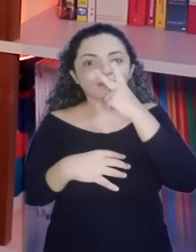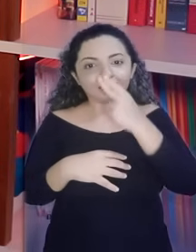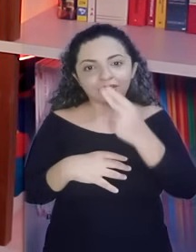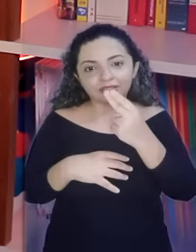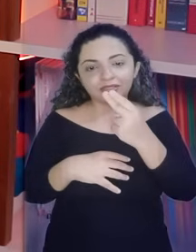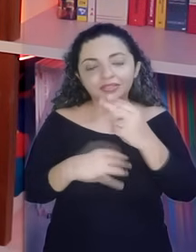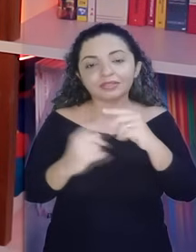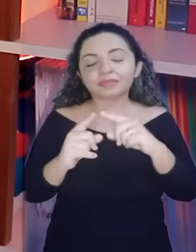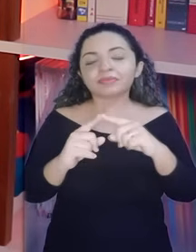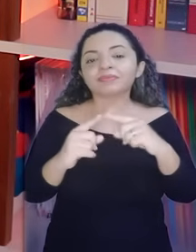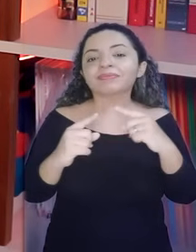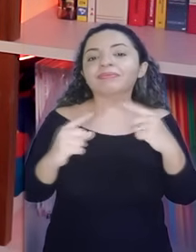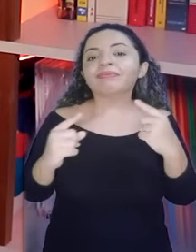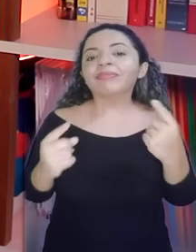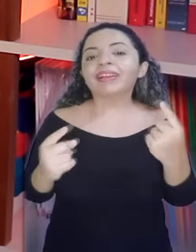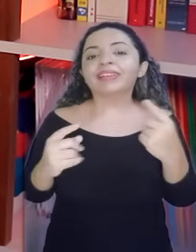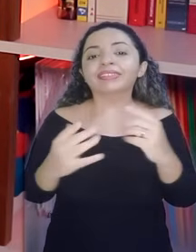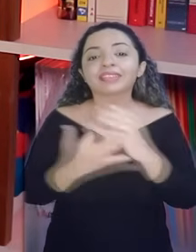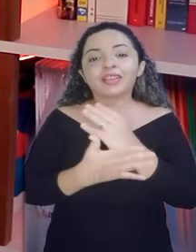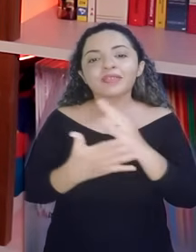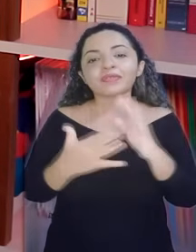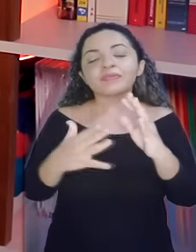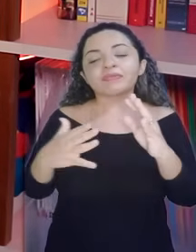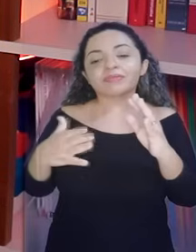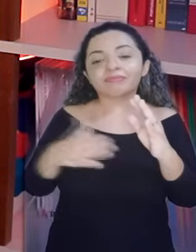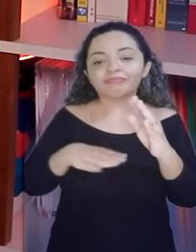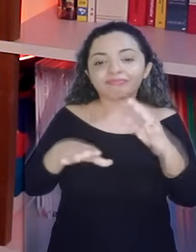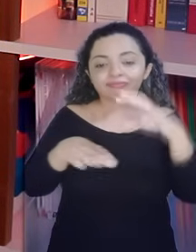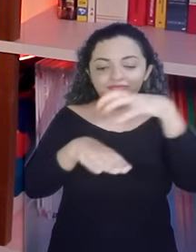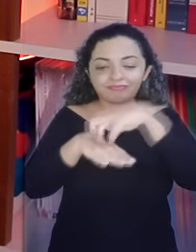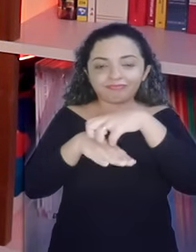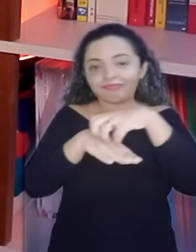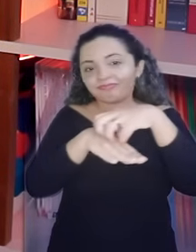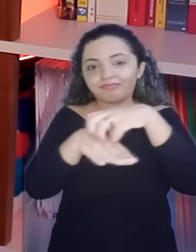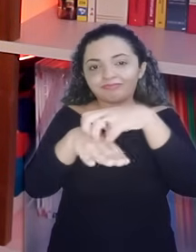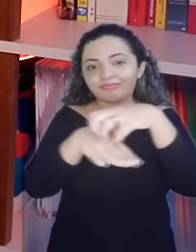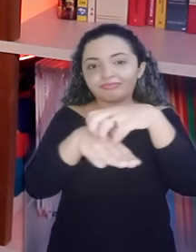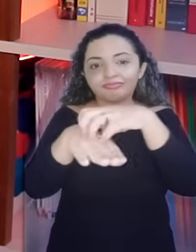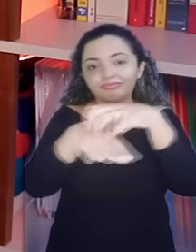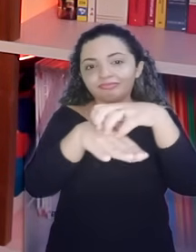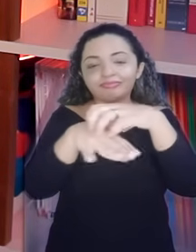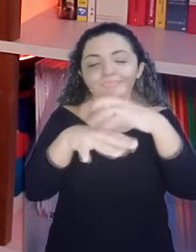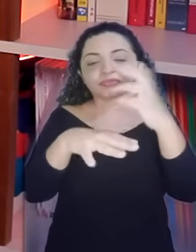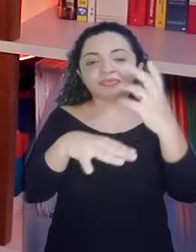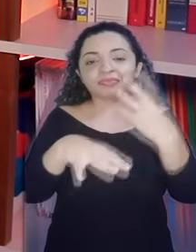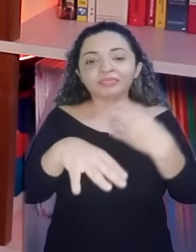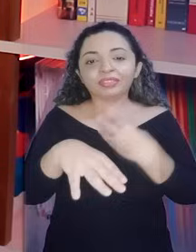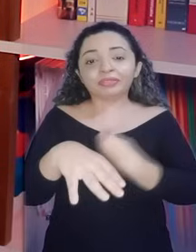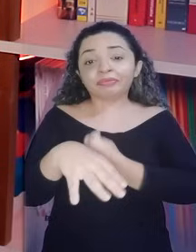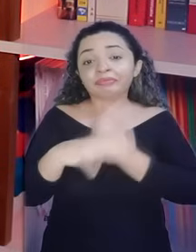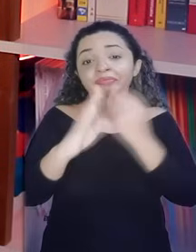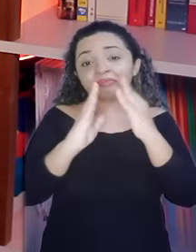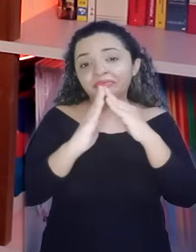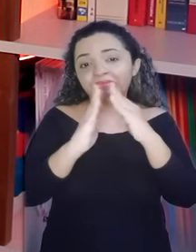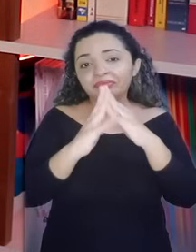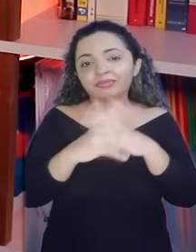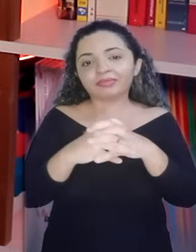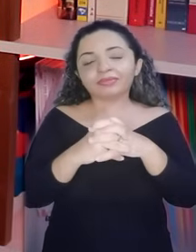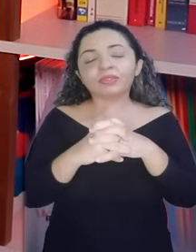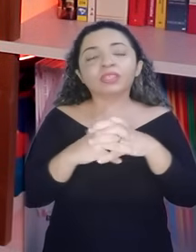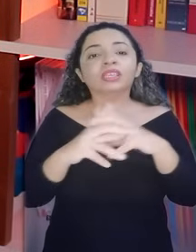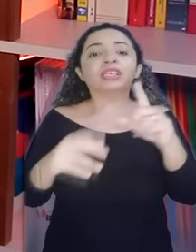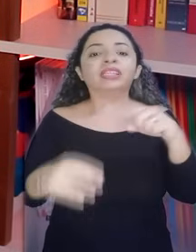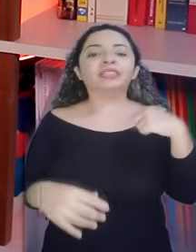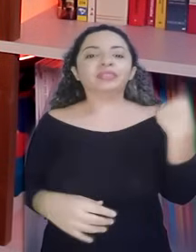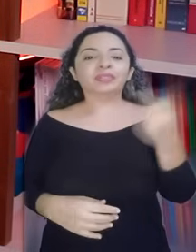que têm como opção viver dentro de uma van para poder ter um local para morar. E óbvio que a gente já